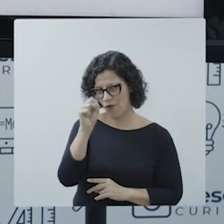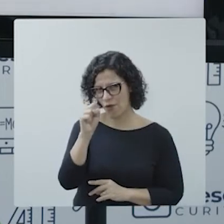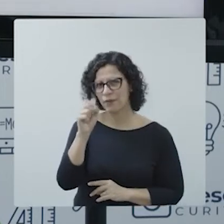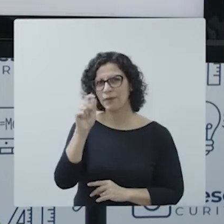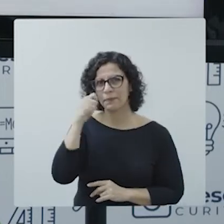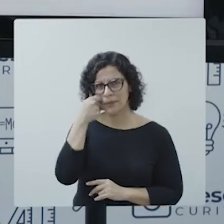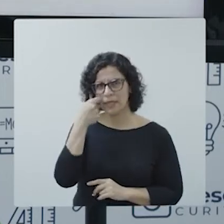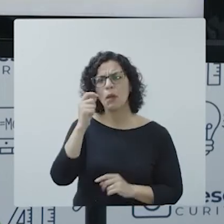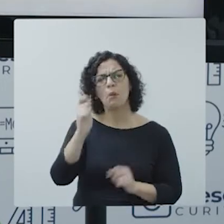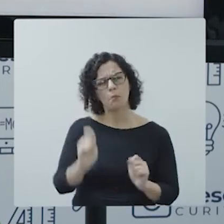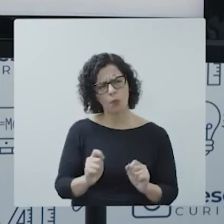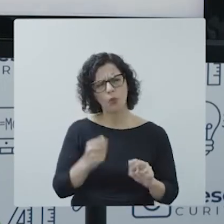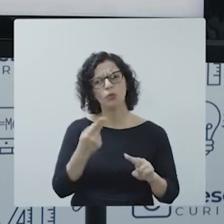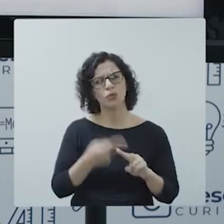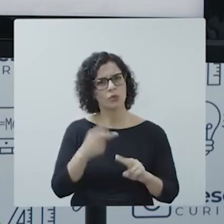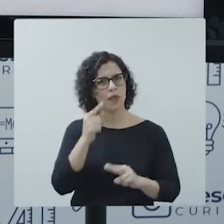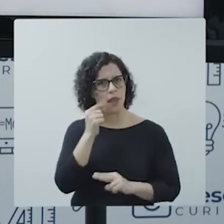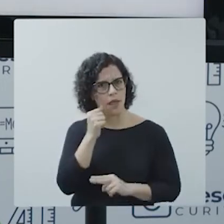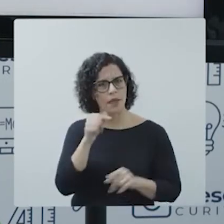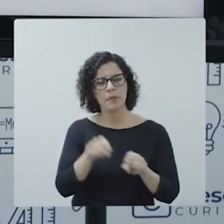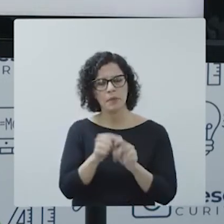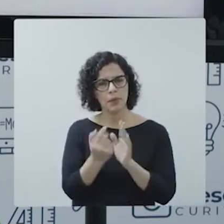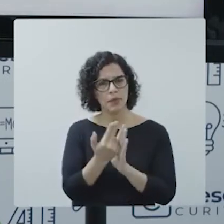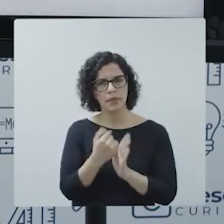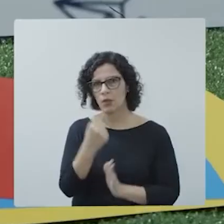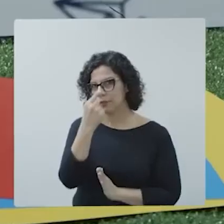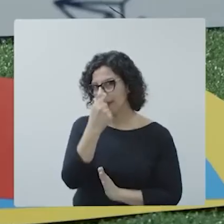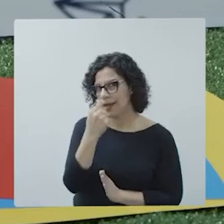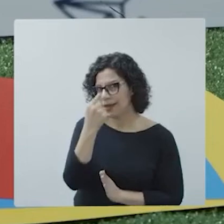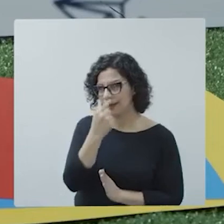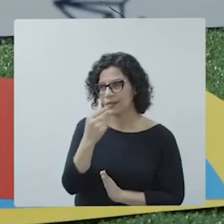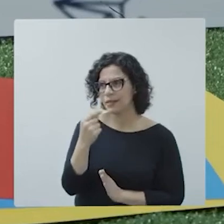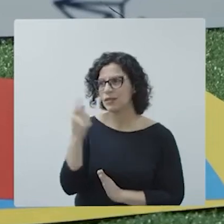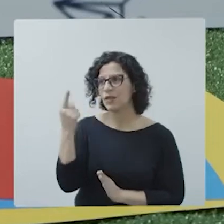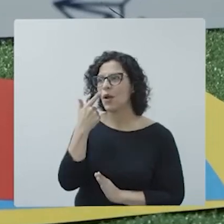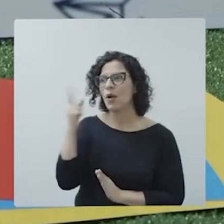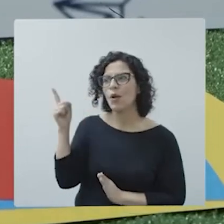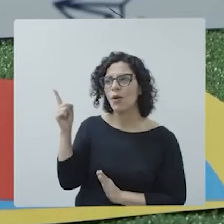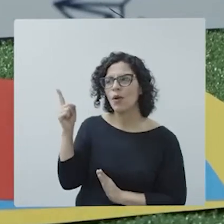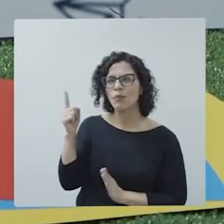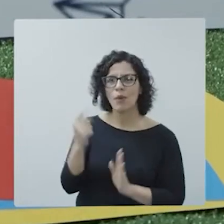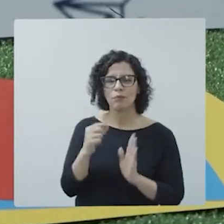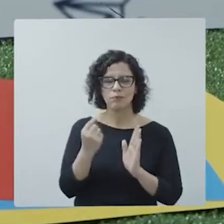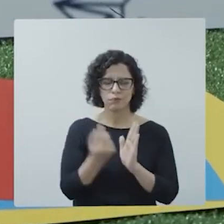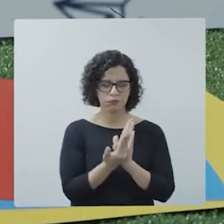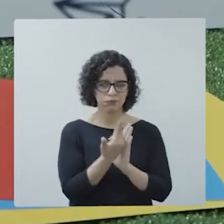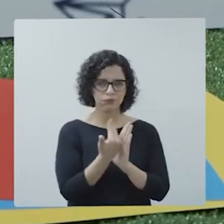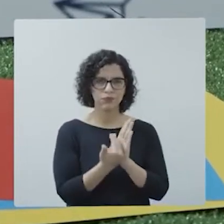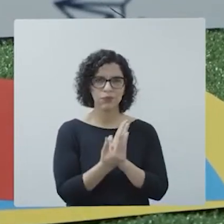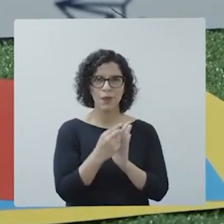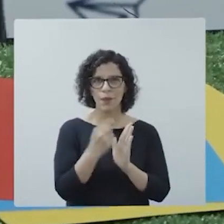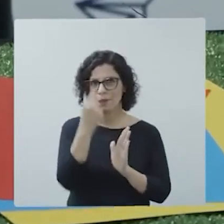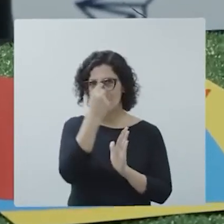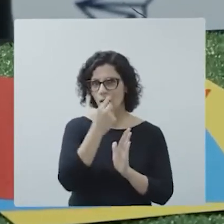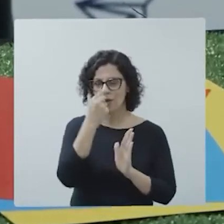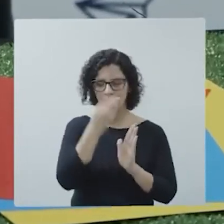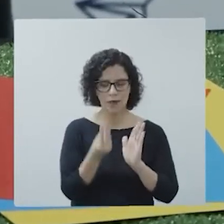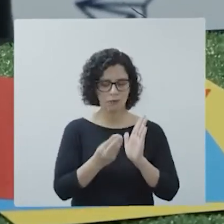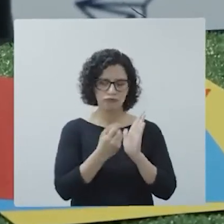também. O focinho, que é uma bolinha, ó. Aí você